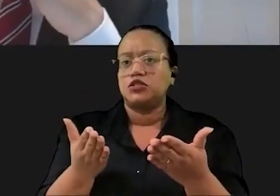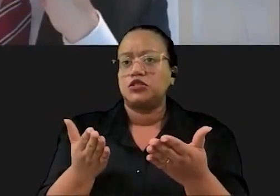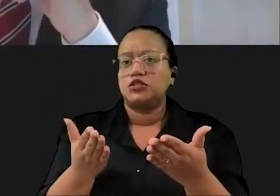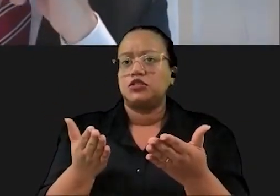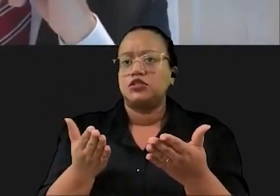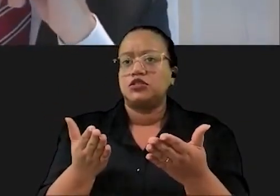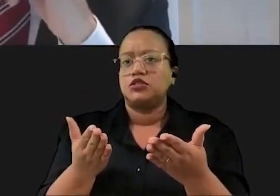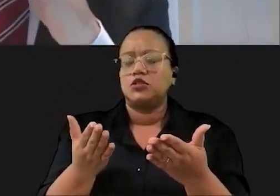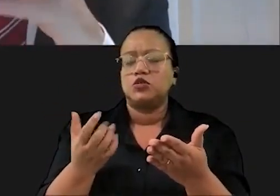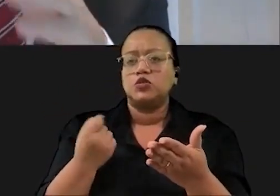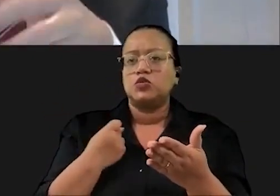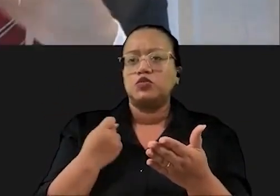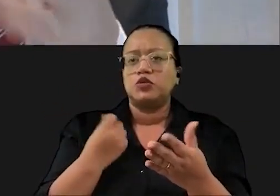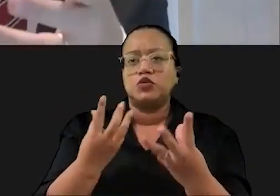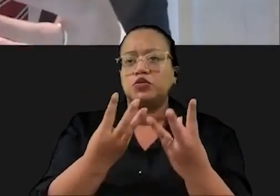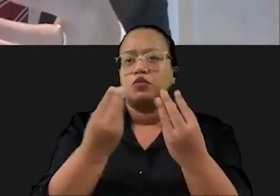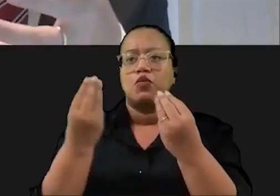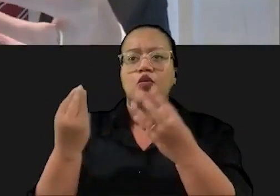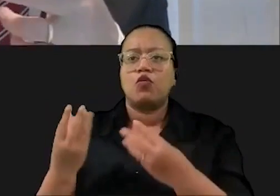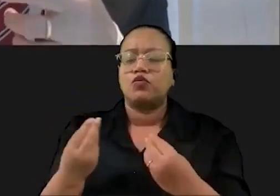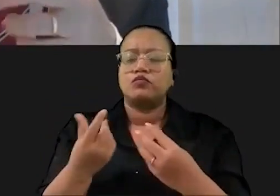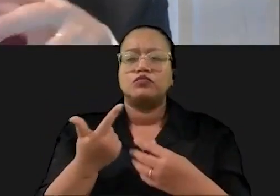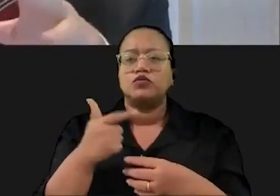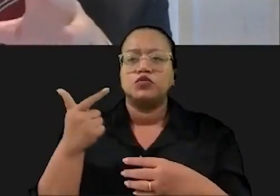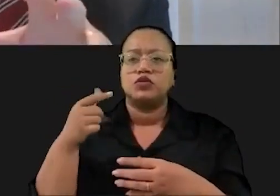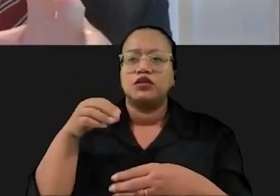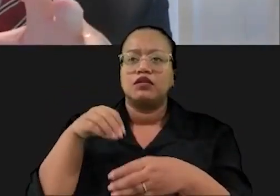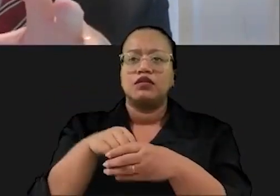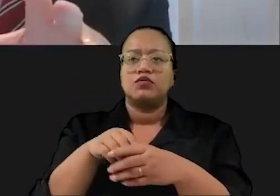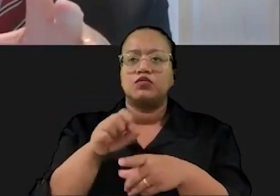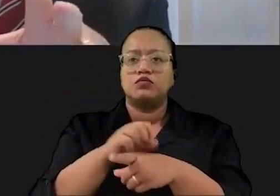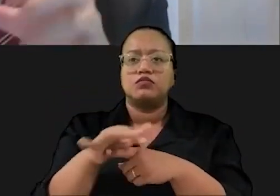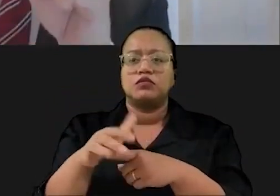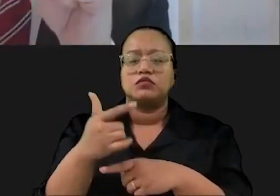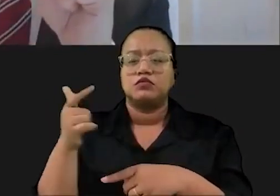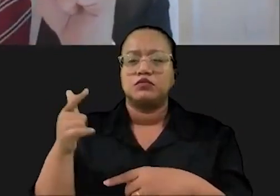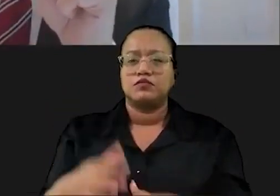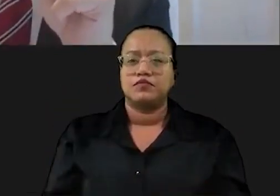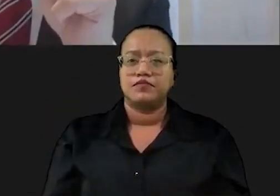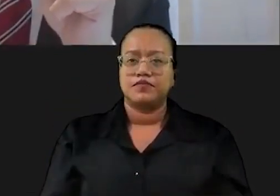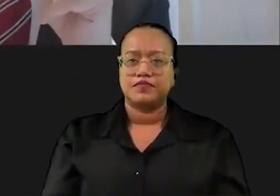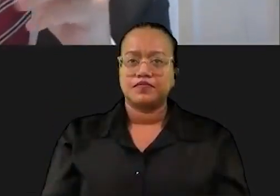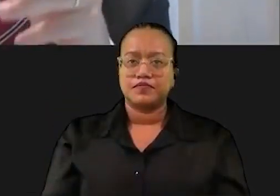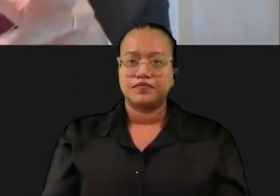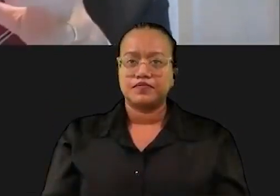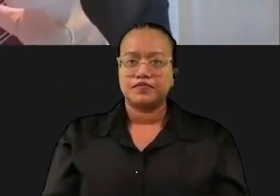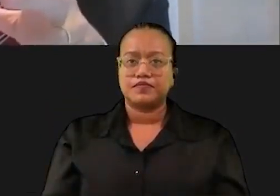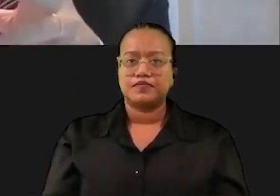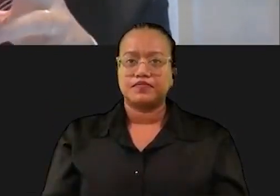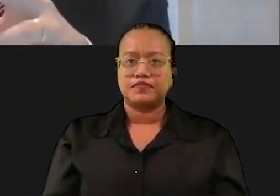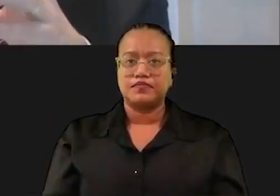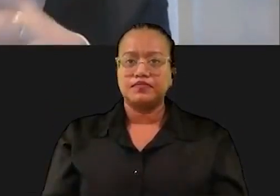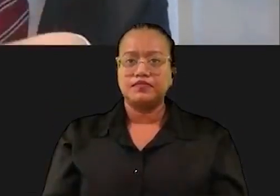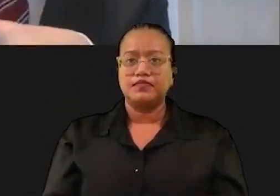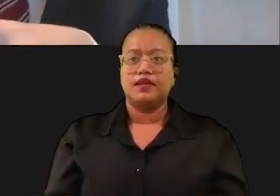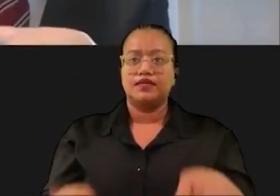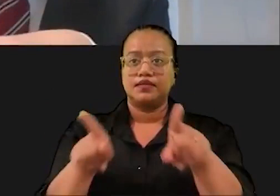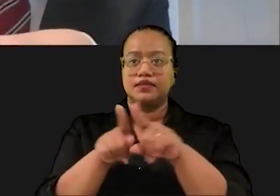tramitação. Além disso, como diretriz da construção desse fluxo, a gente fomentou o uso de